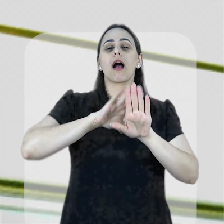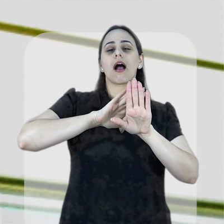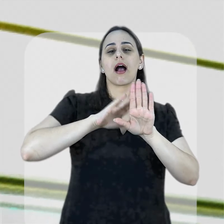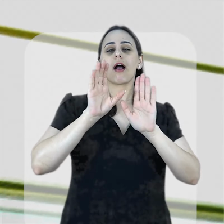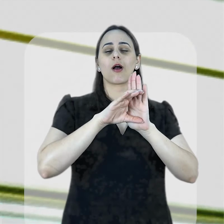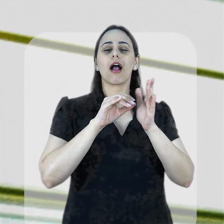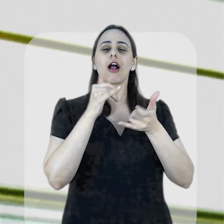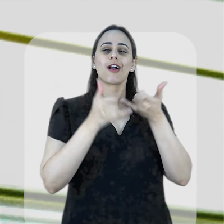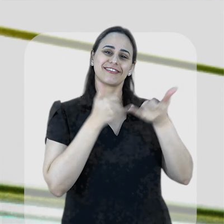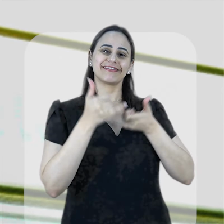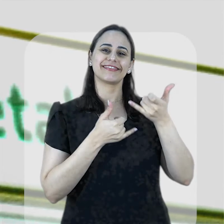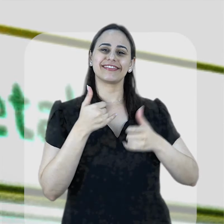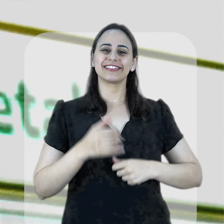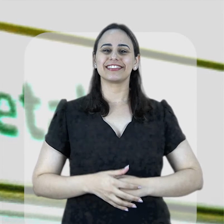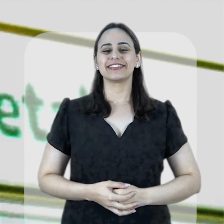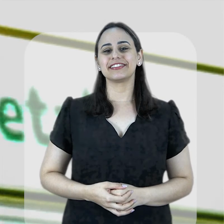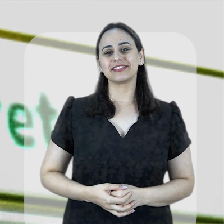gamificação.